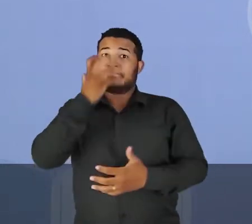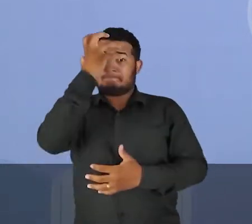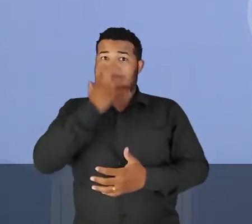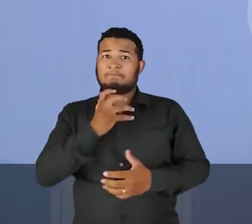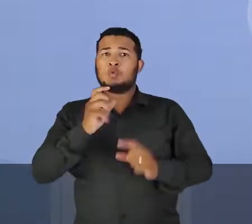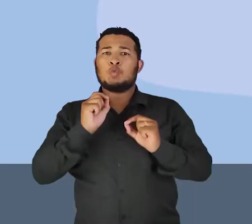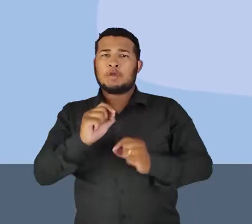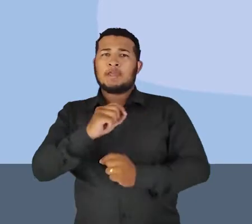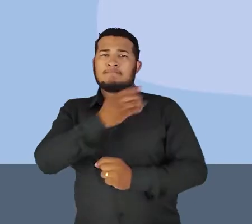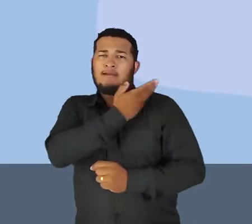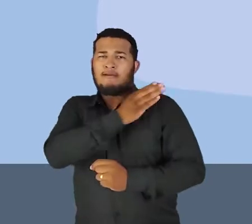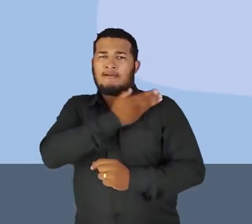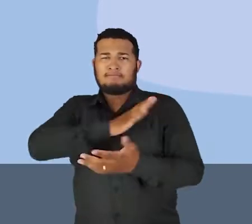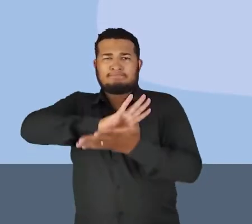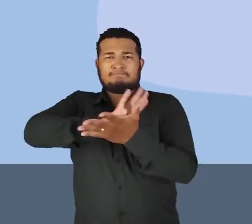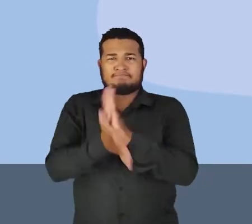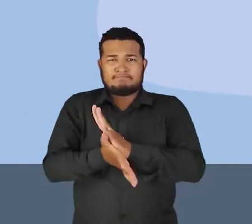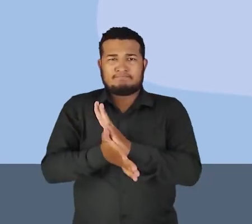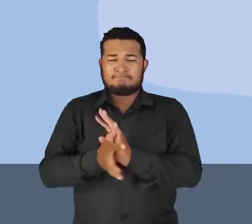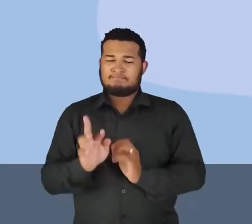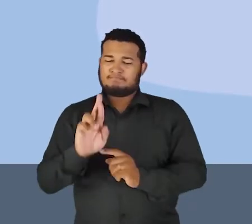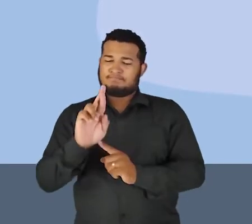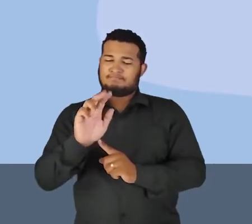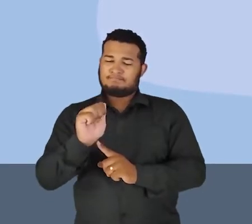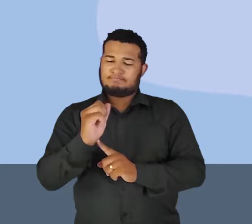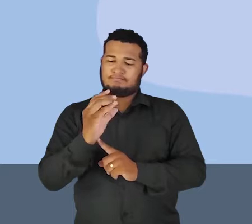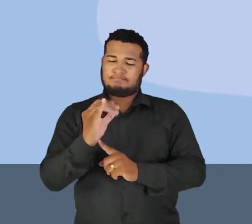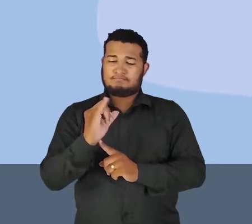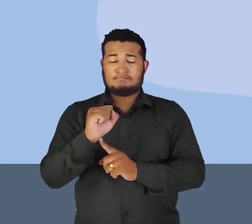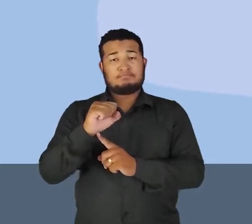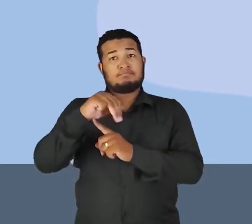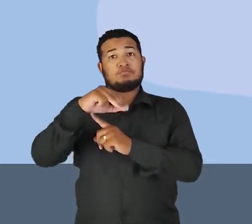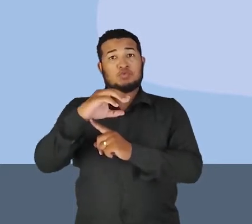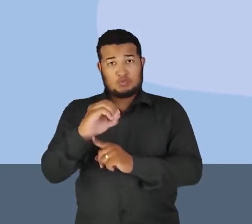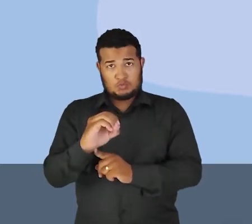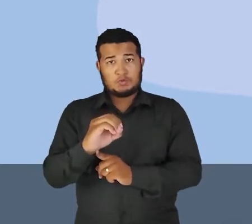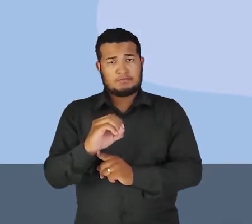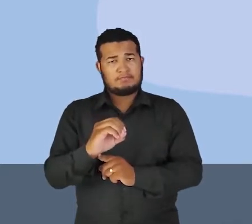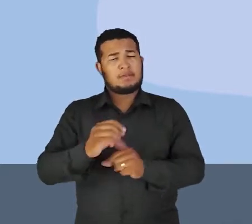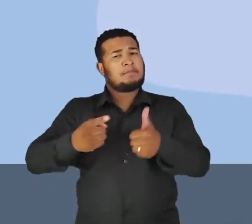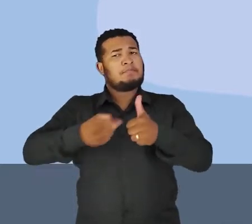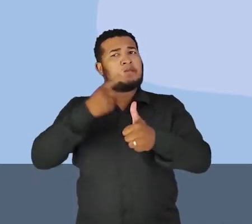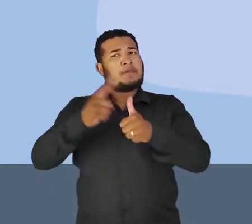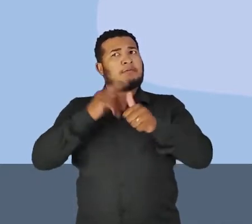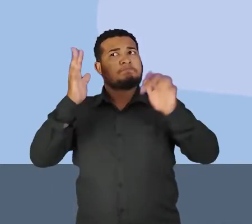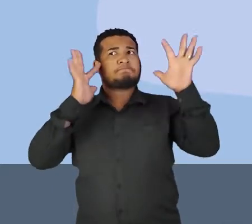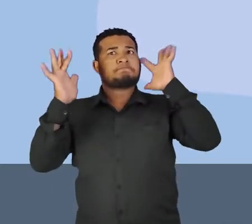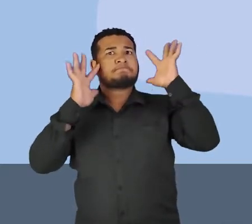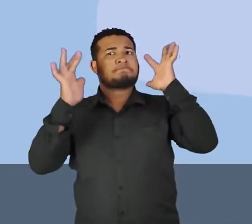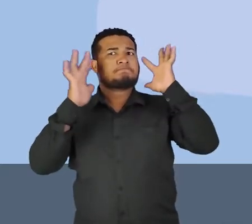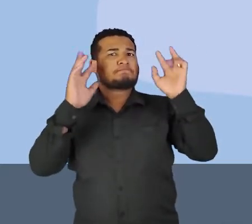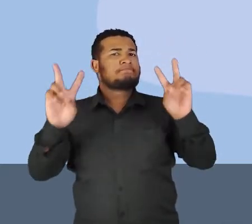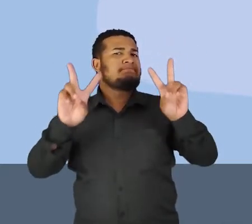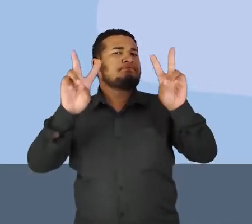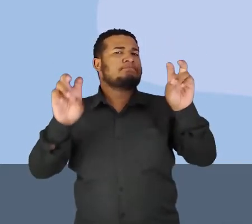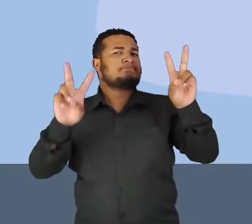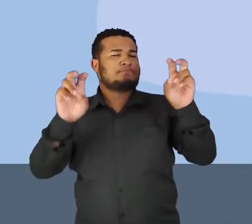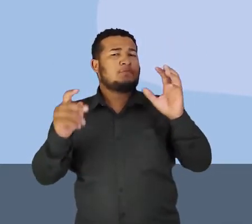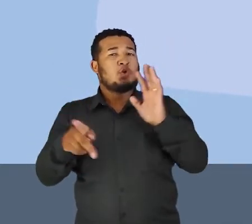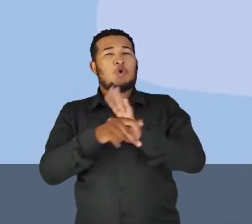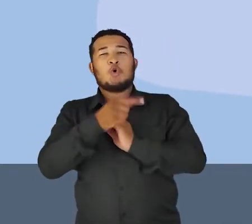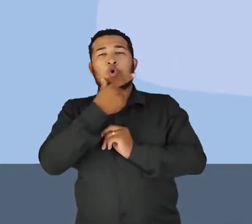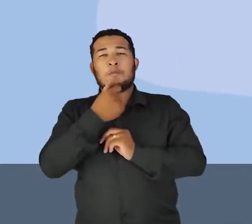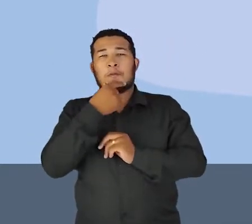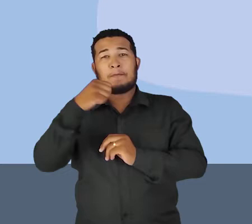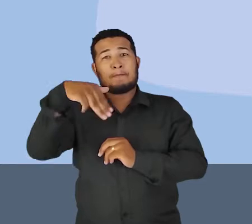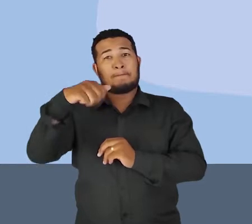que é o racismo. Olha lá na tela. Vamos começar refletindo com essa citação do Nelson Mandela.